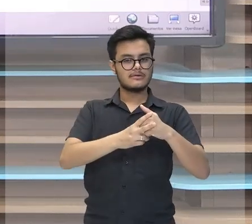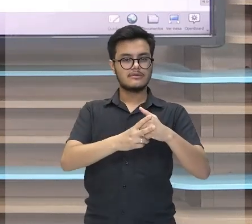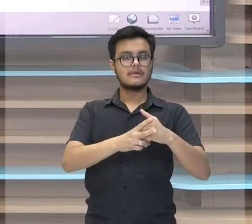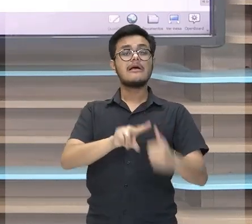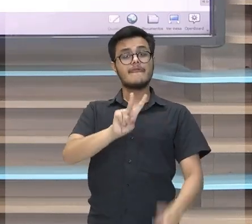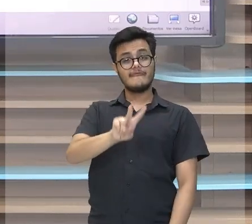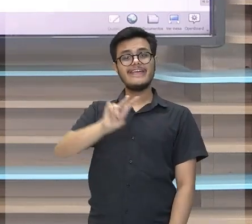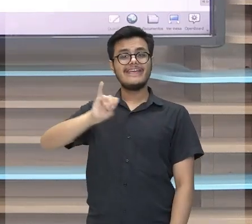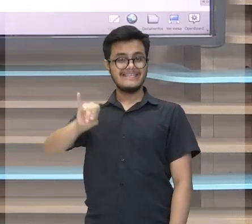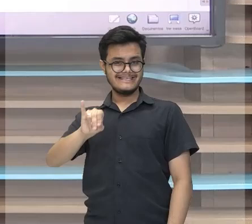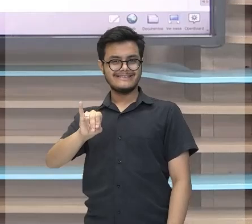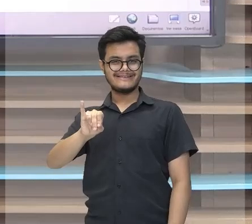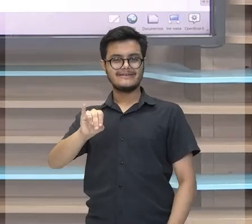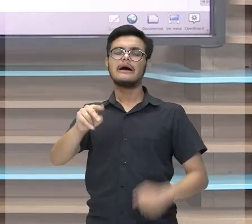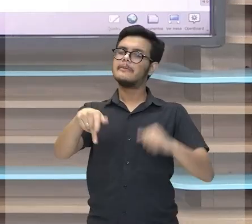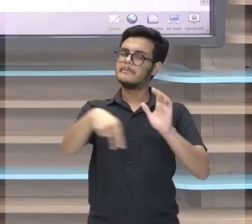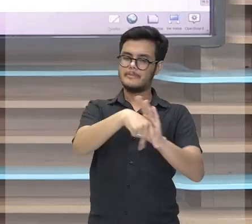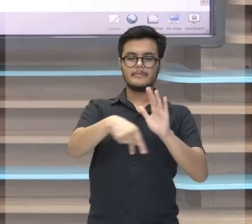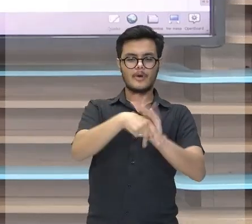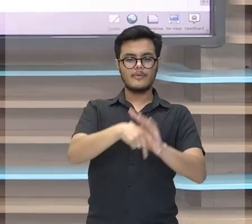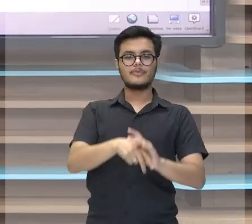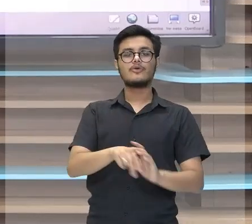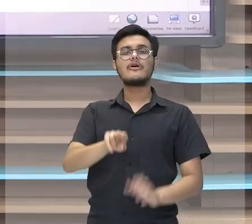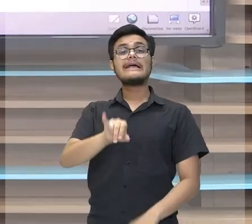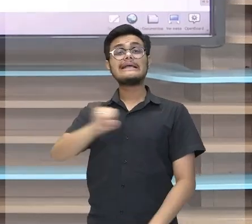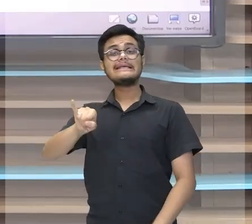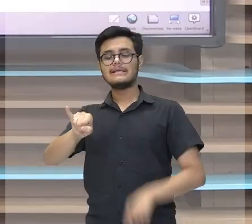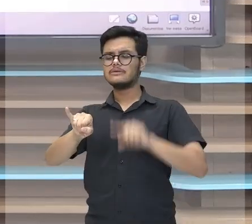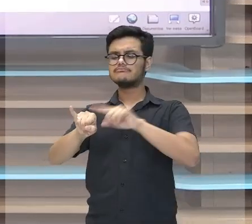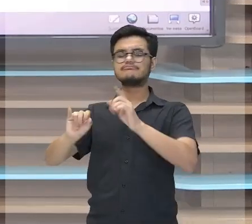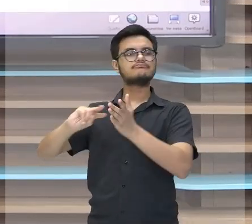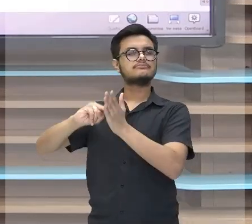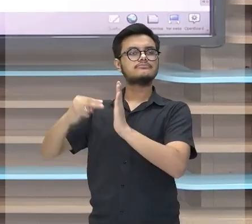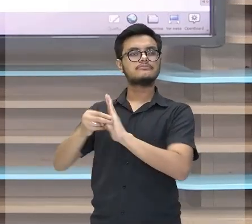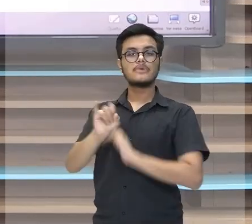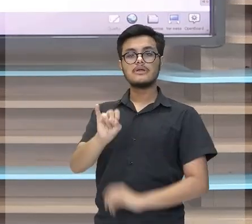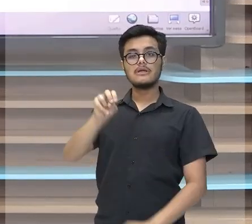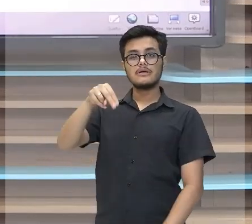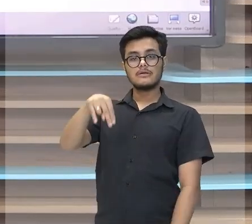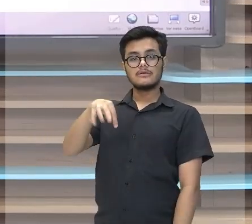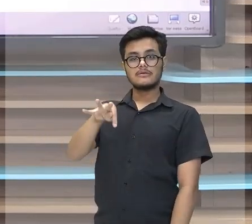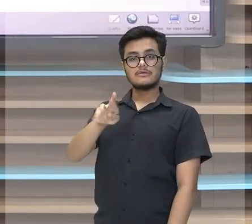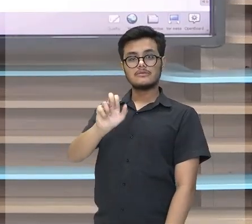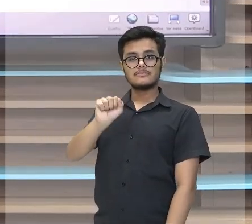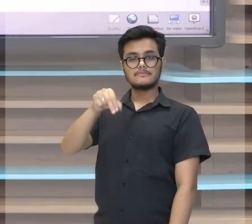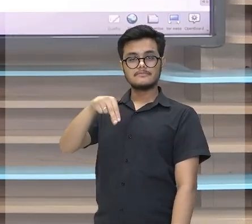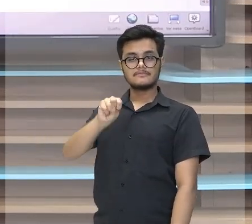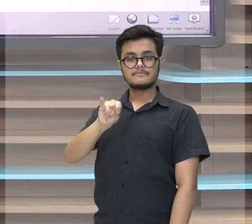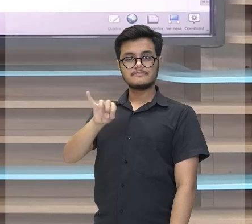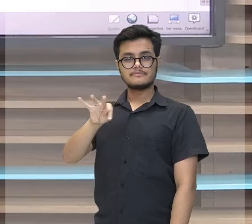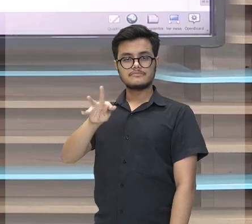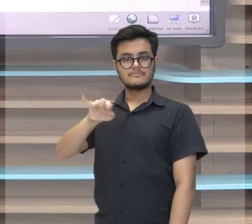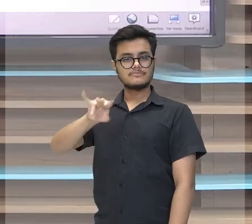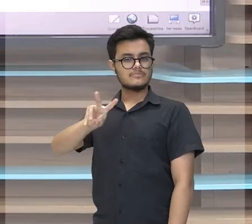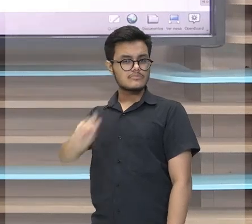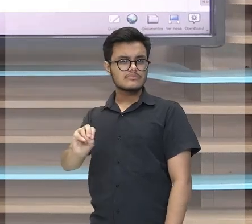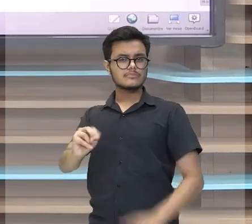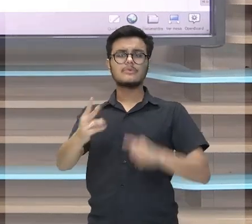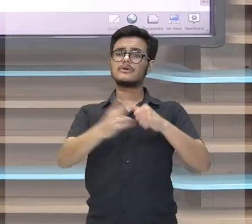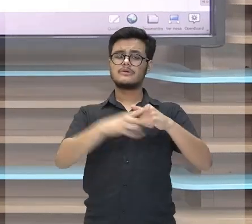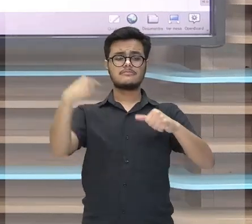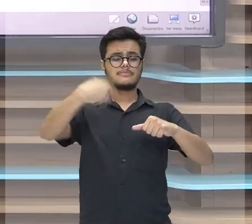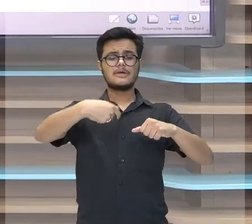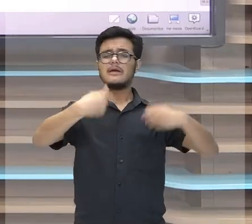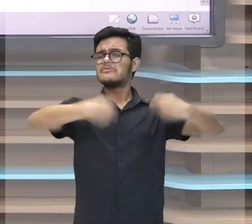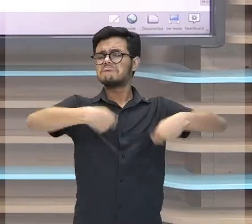de complemento, ele é intransitivo. Então, por isso que aqui na estrutura, nós colocamos apenas o verbo significativo, porque ele é um verbo que não